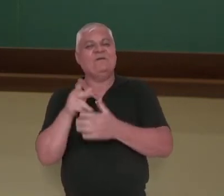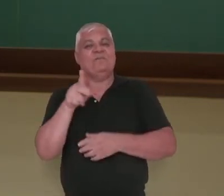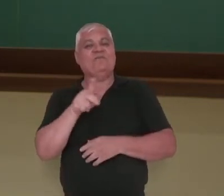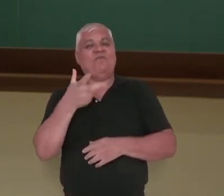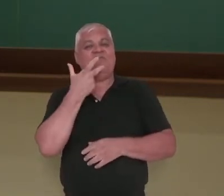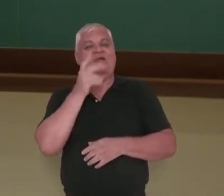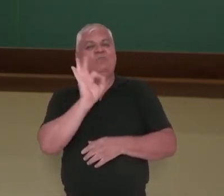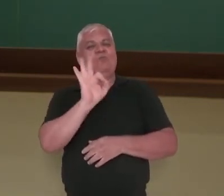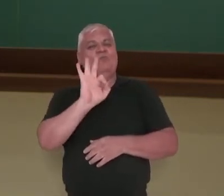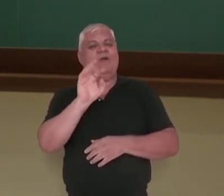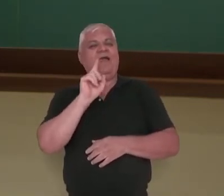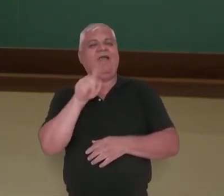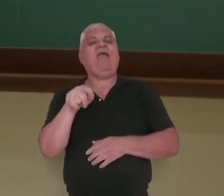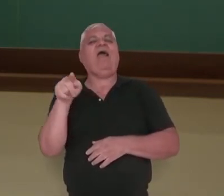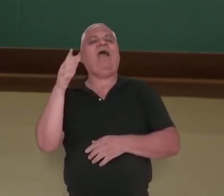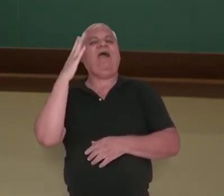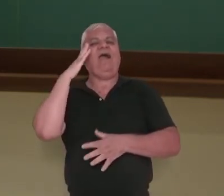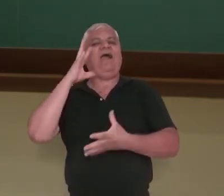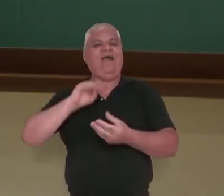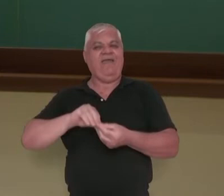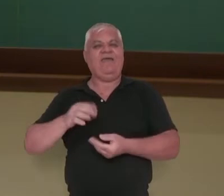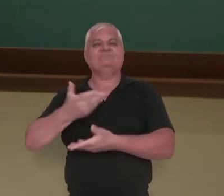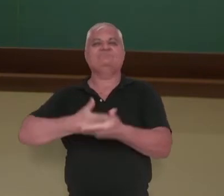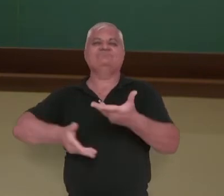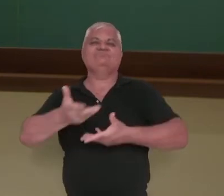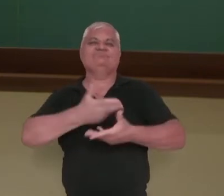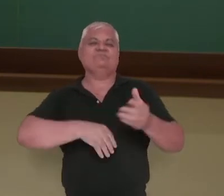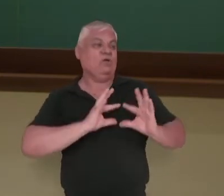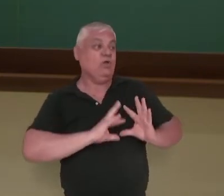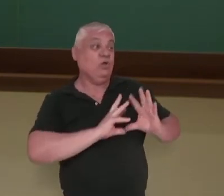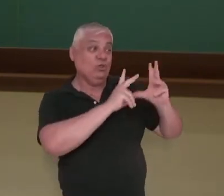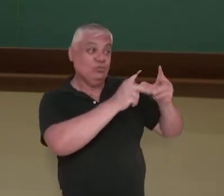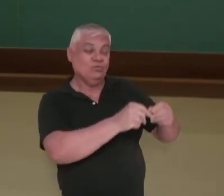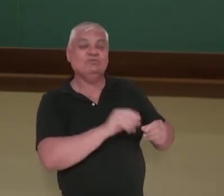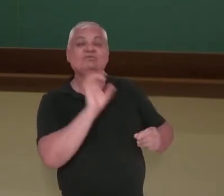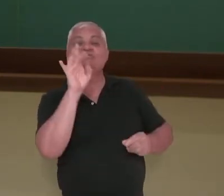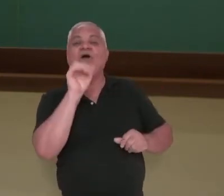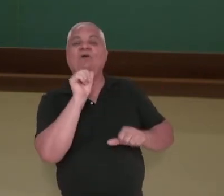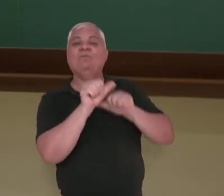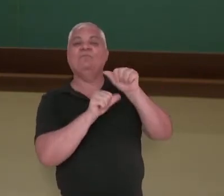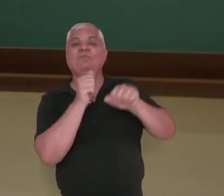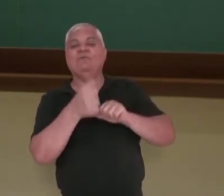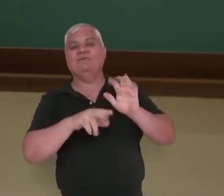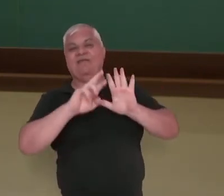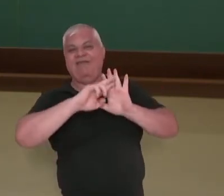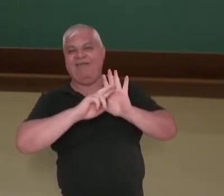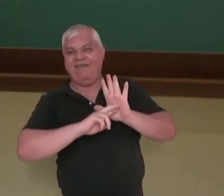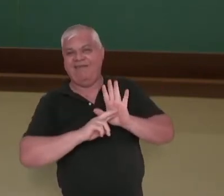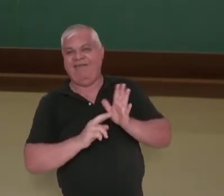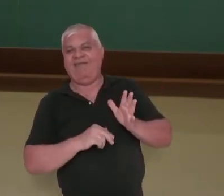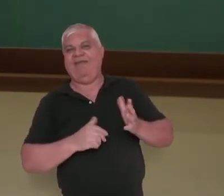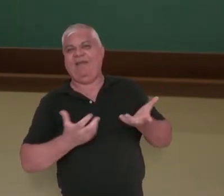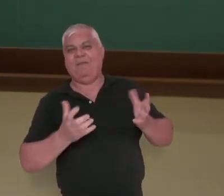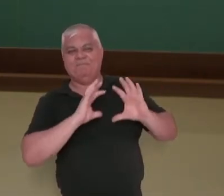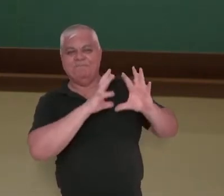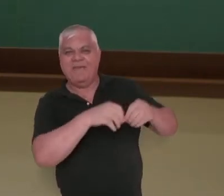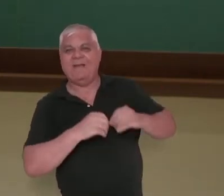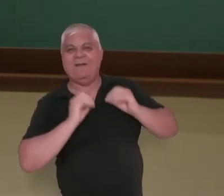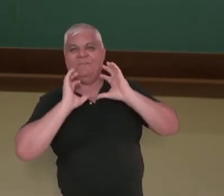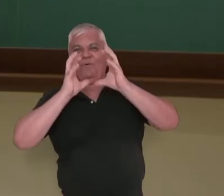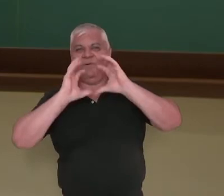falar, esse jogo é cooperativo. Ele simplesmente altera as regras e faz com que todos toquem ou passem pela